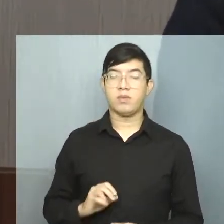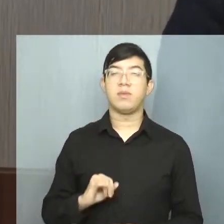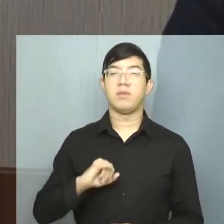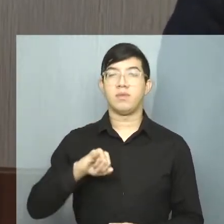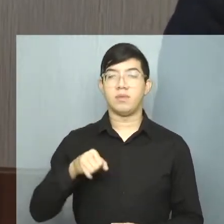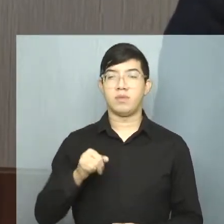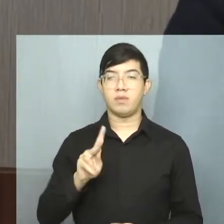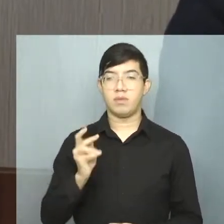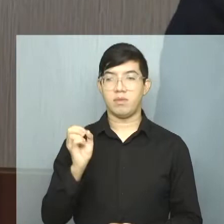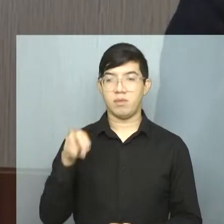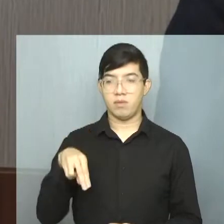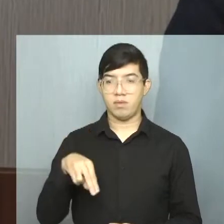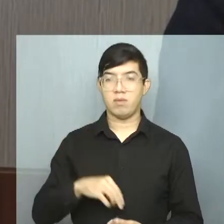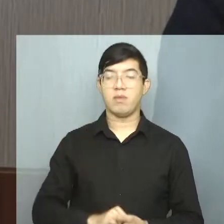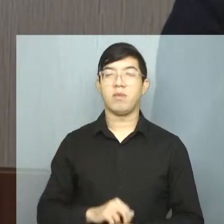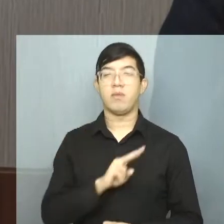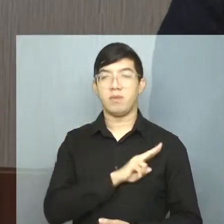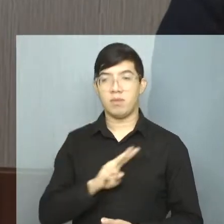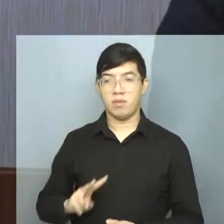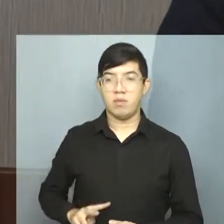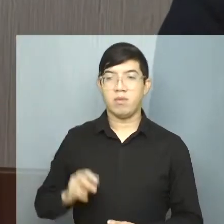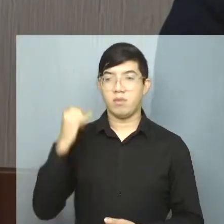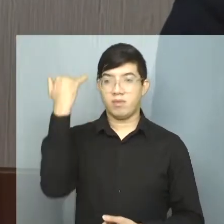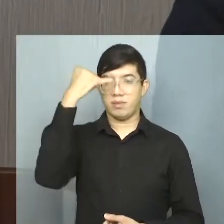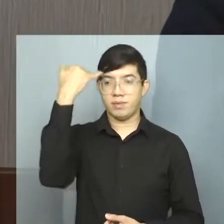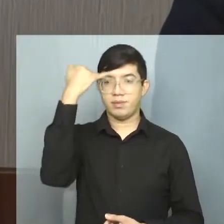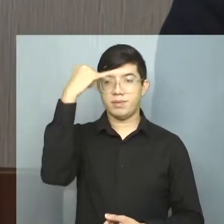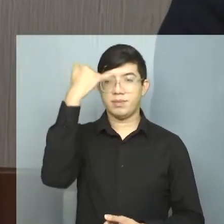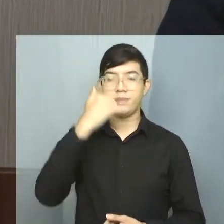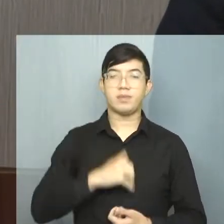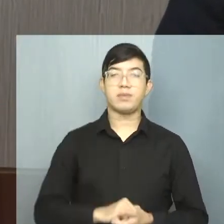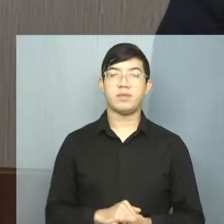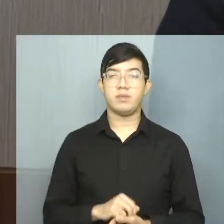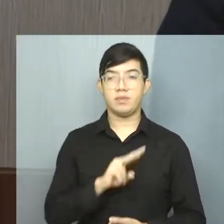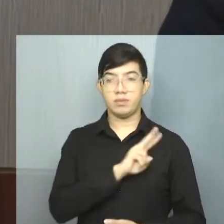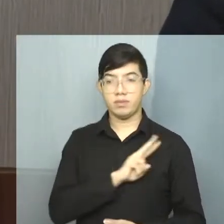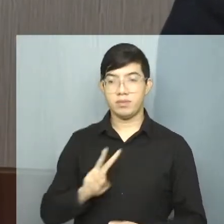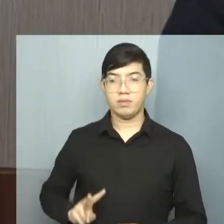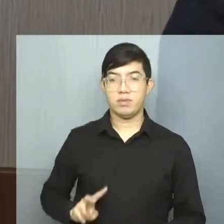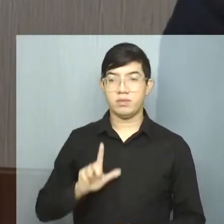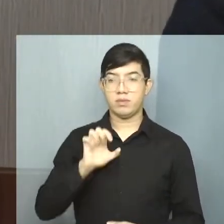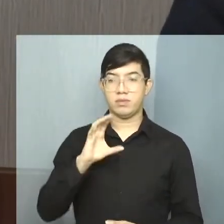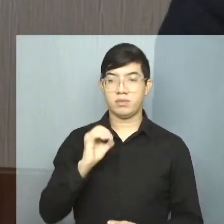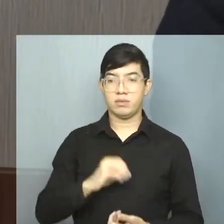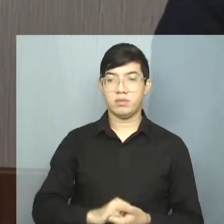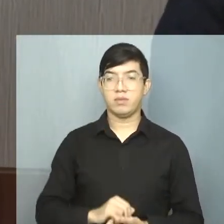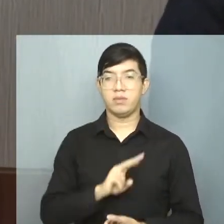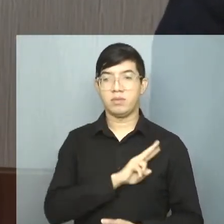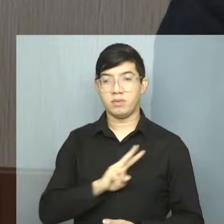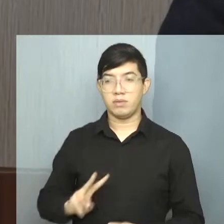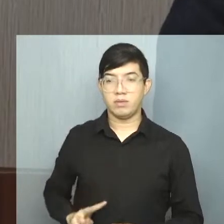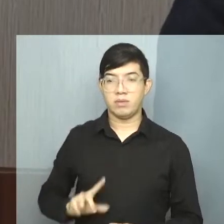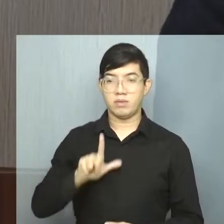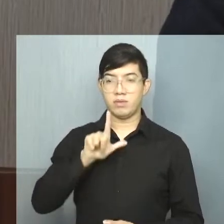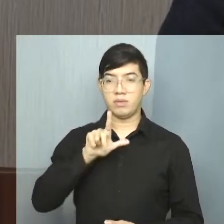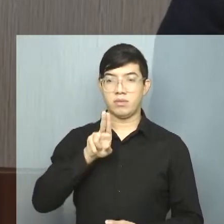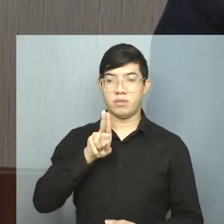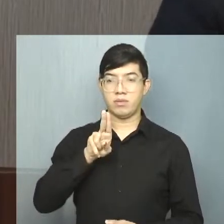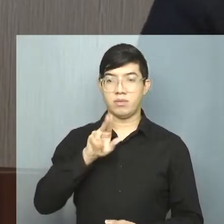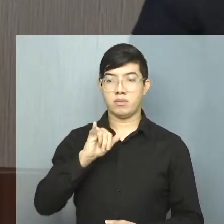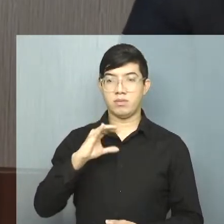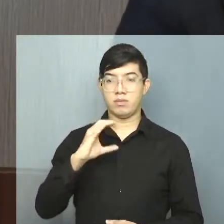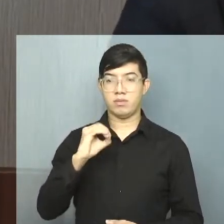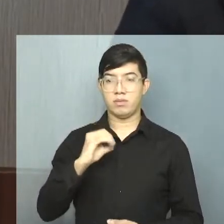Monteiro, vereador Júlio Brise, vereador Léo Couto, vereador Lúcio Bruno,